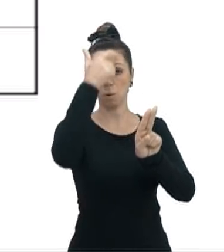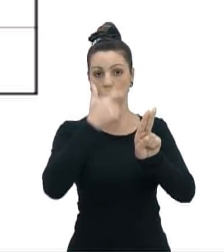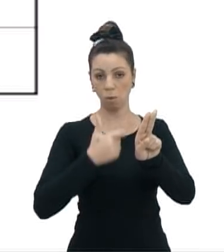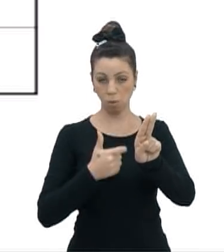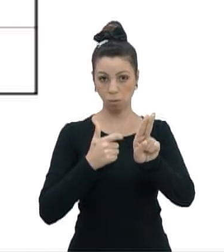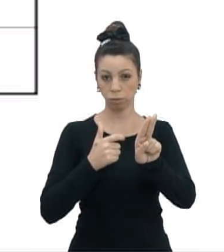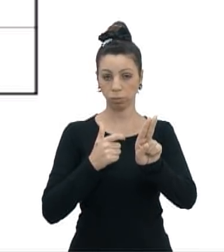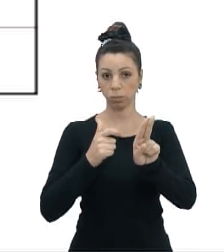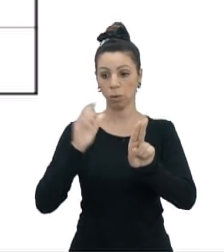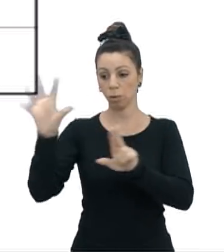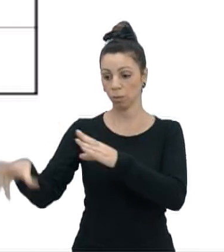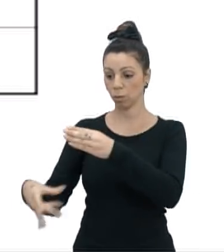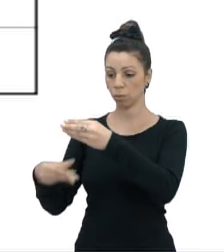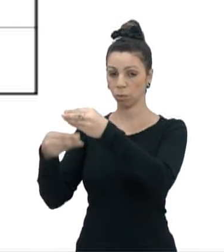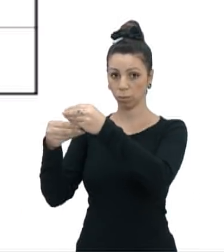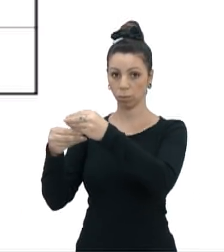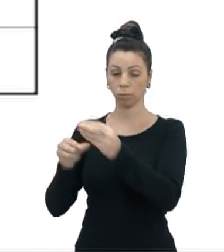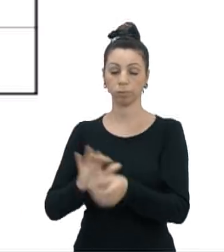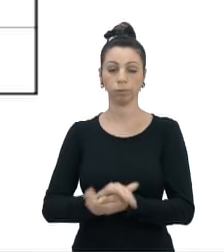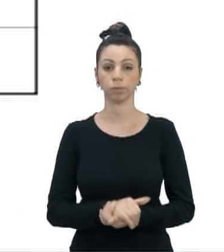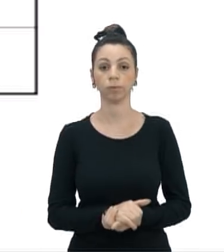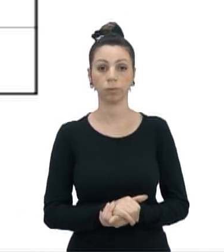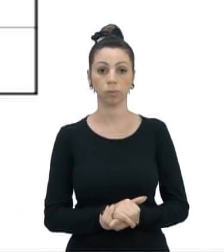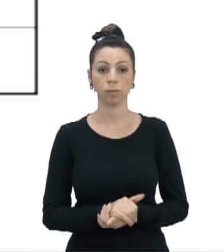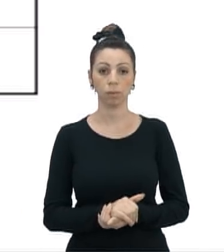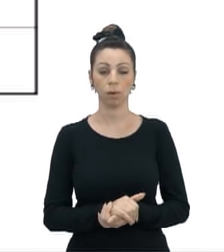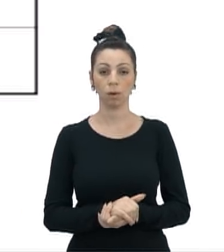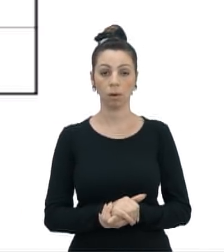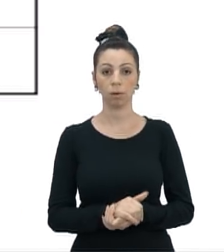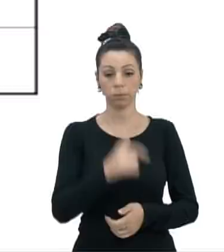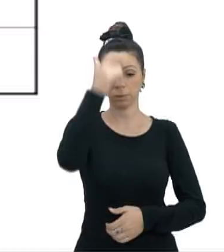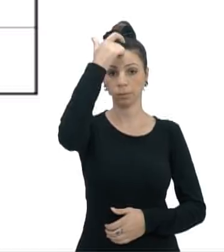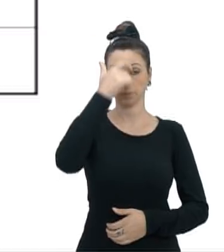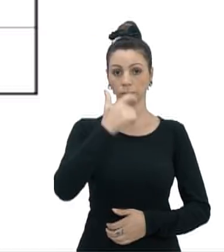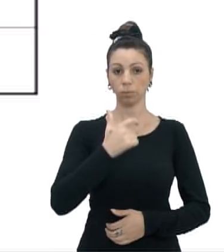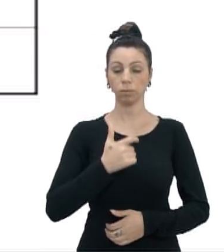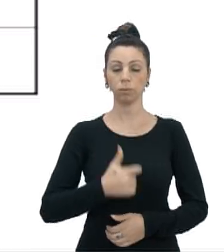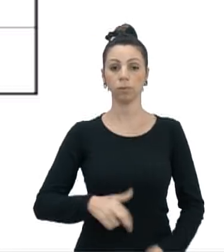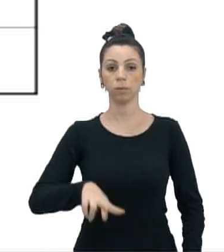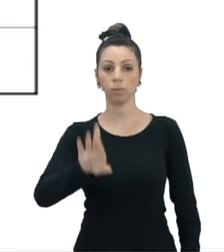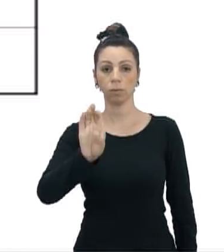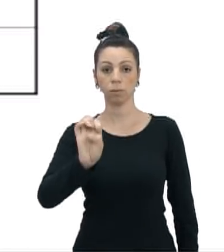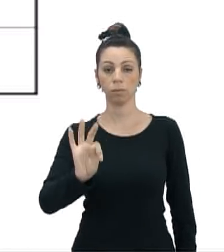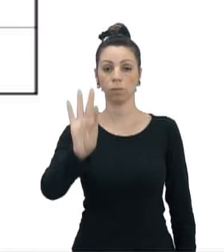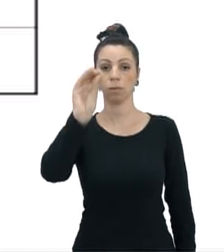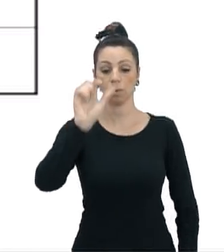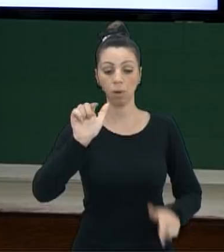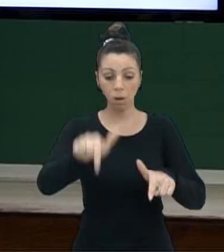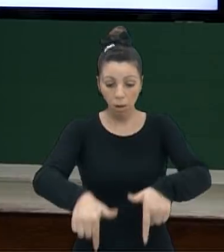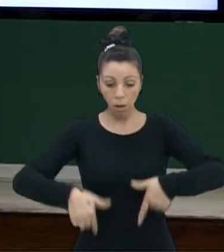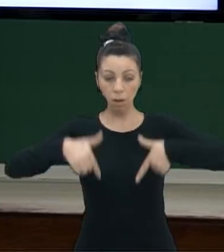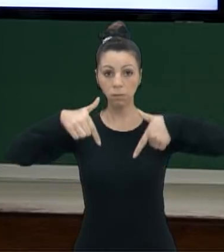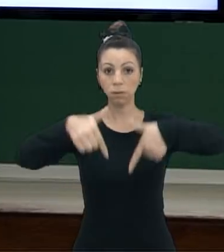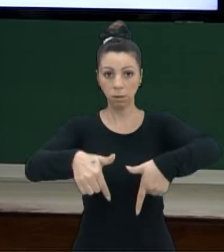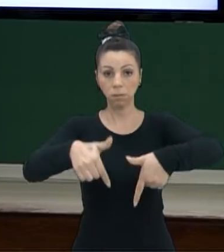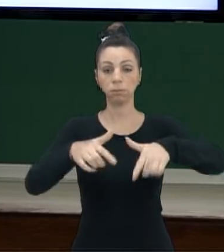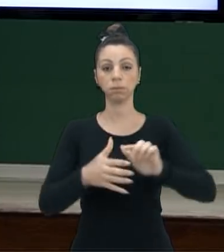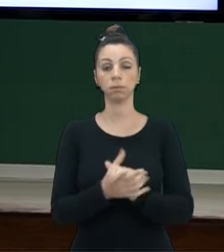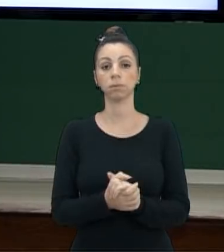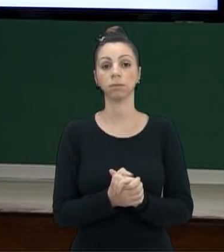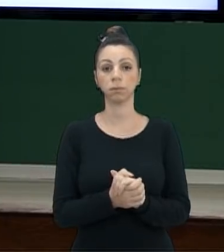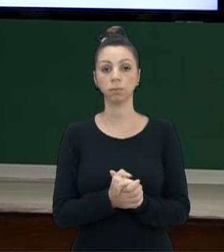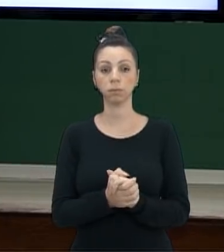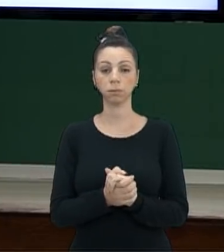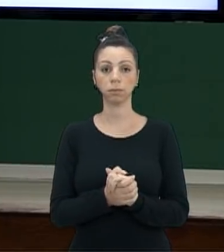caso reto, vocês se lembram que ele tem uma função, que é a função de sujeito, de fazer a ação, geralmente.